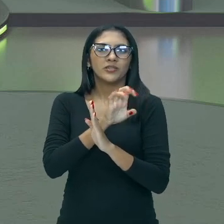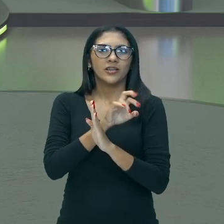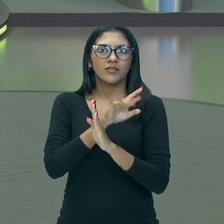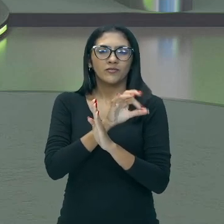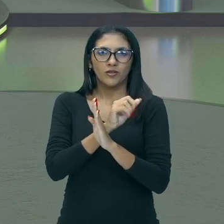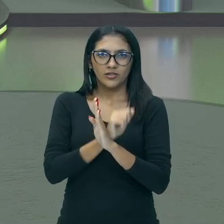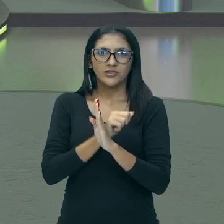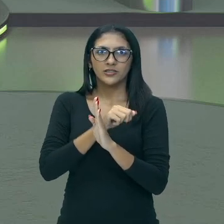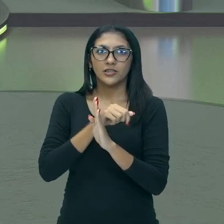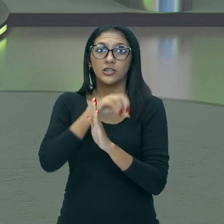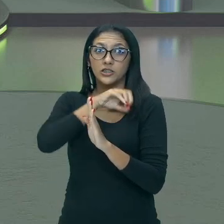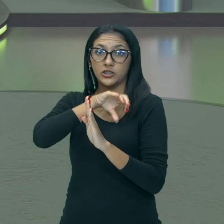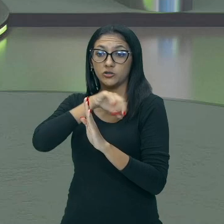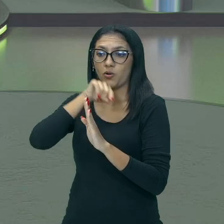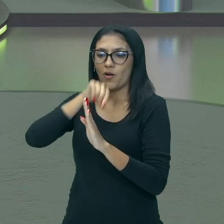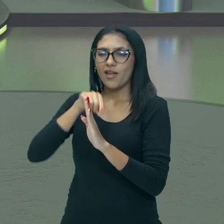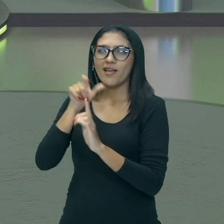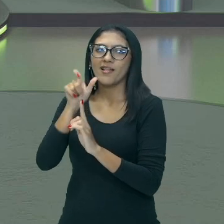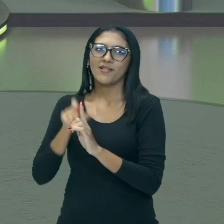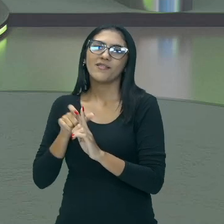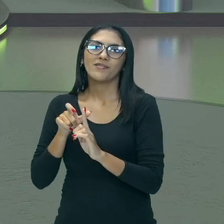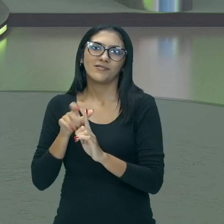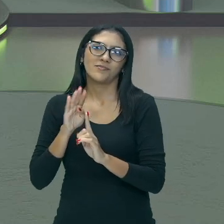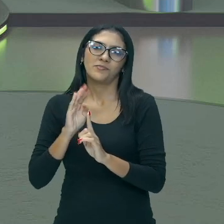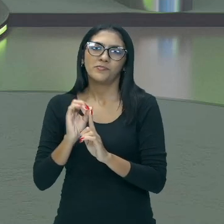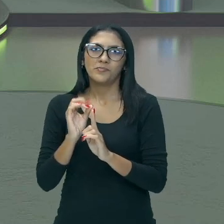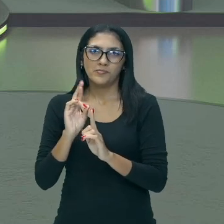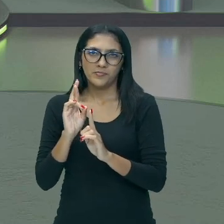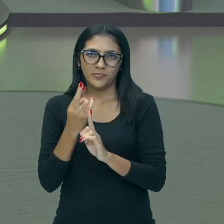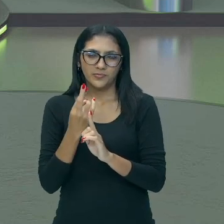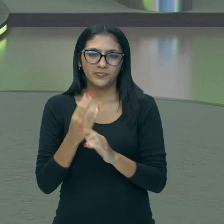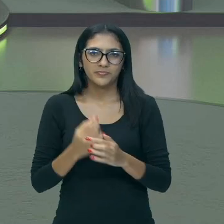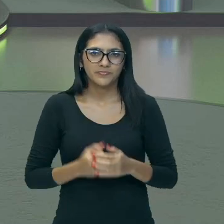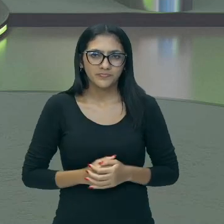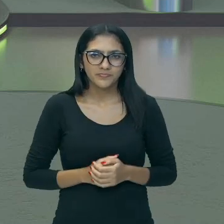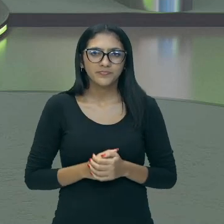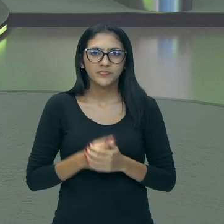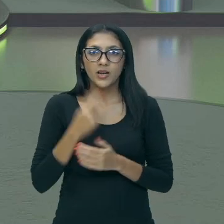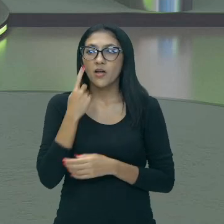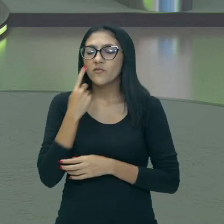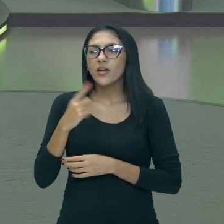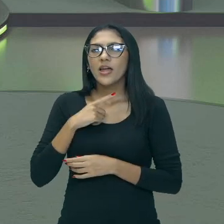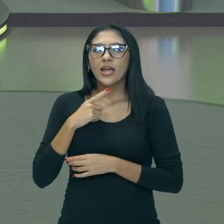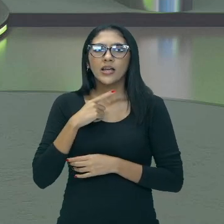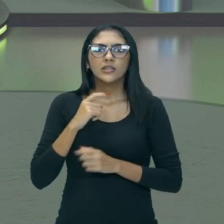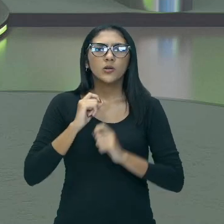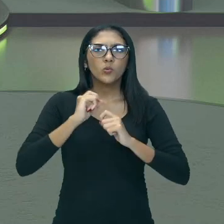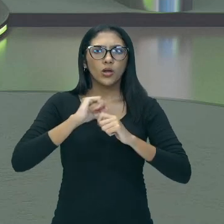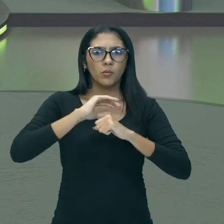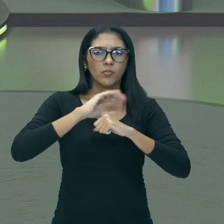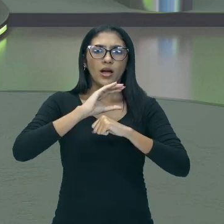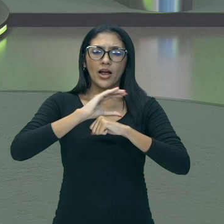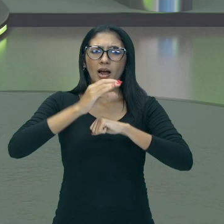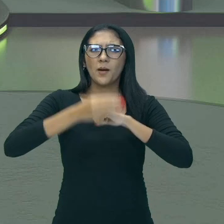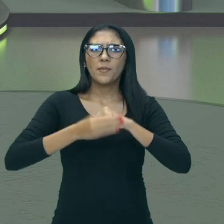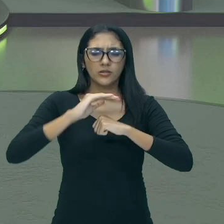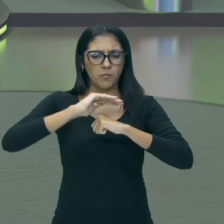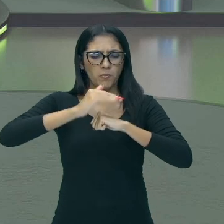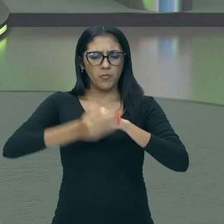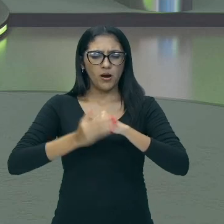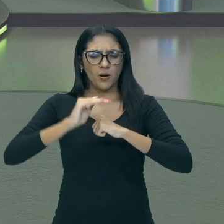órbitas circulares. Como você pode ver aqui no desenho, nós temos ali a camada K, L, M, N,